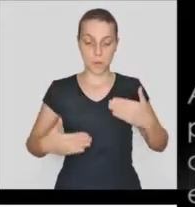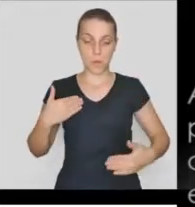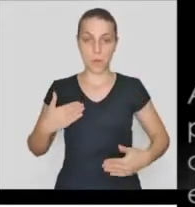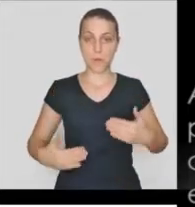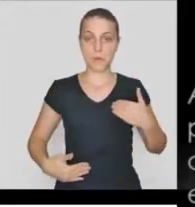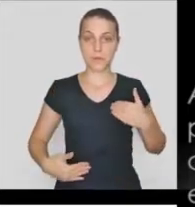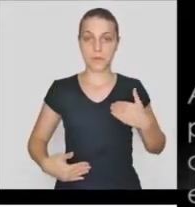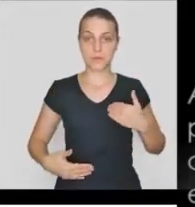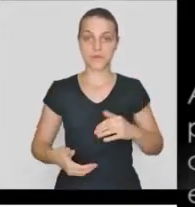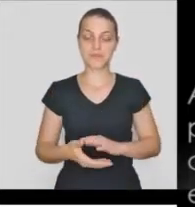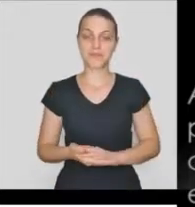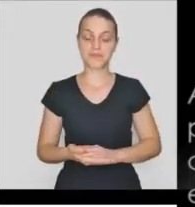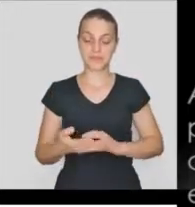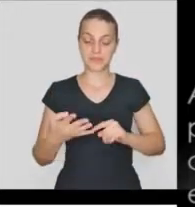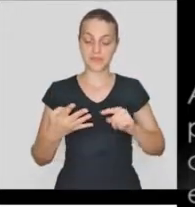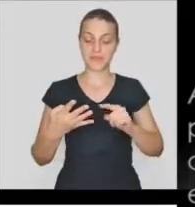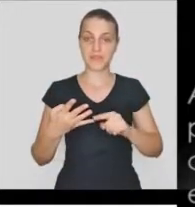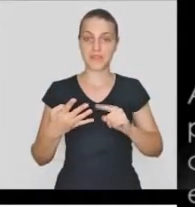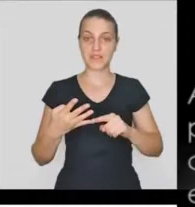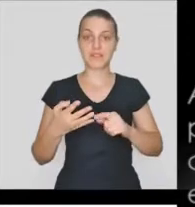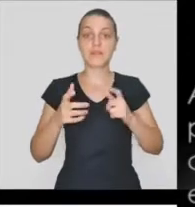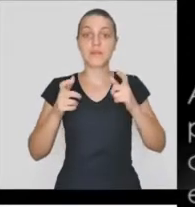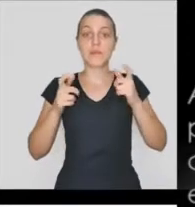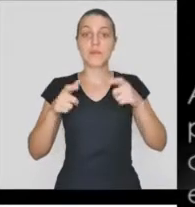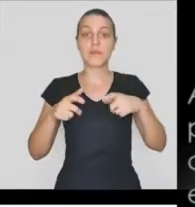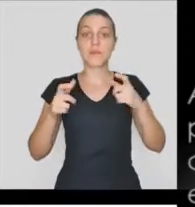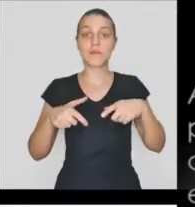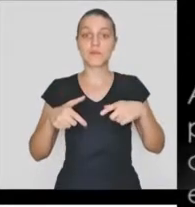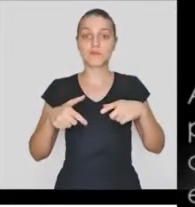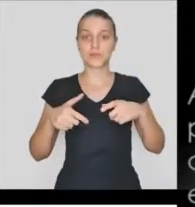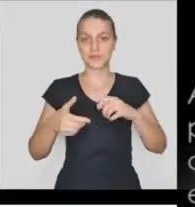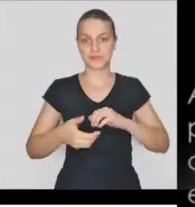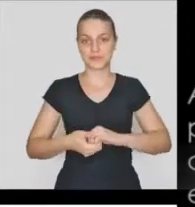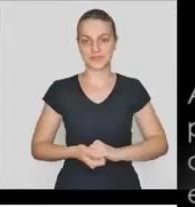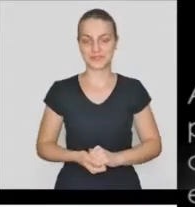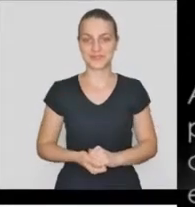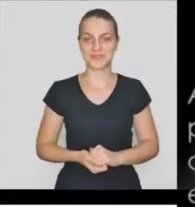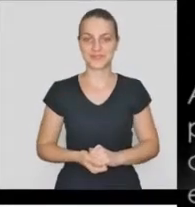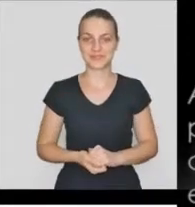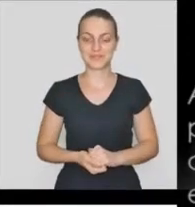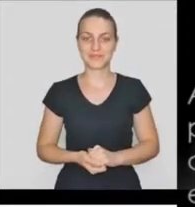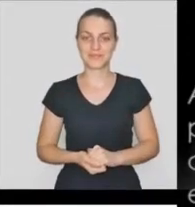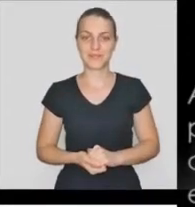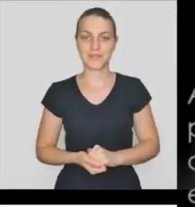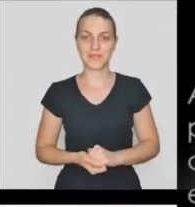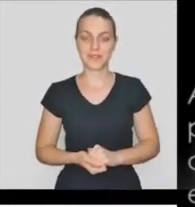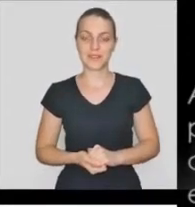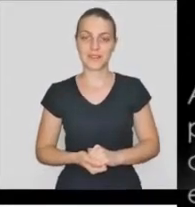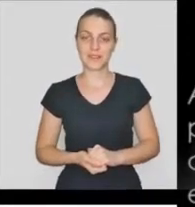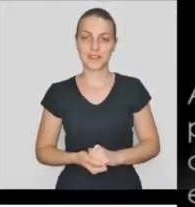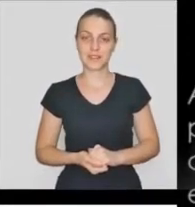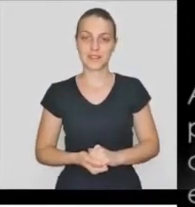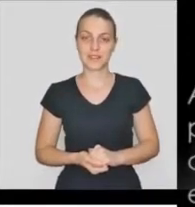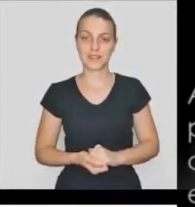Com esses 4 elementos, pode-se compor uma infinidade de espetáculos de dança,